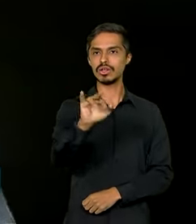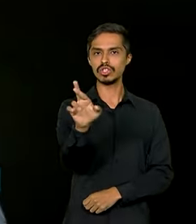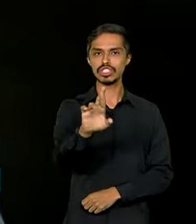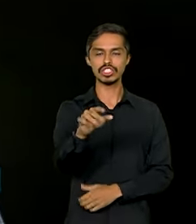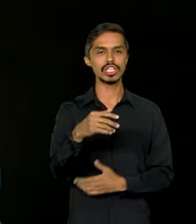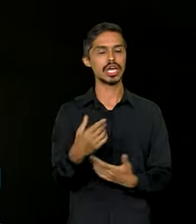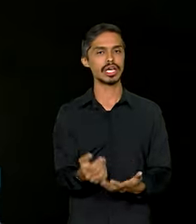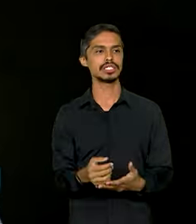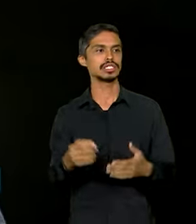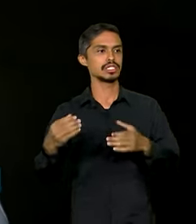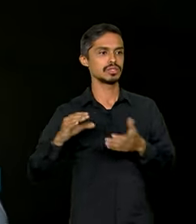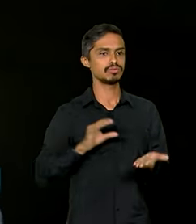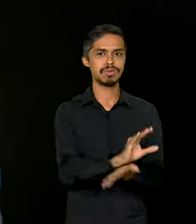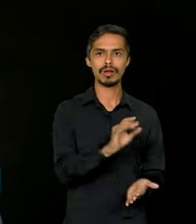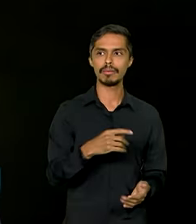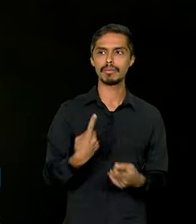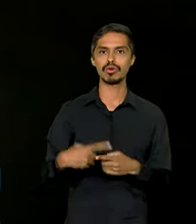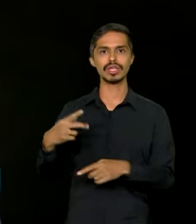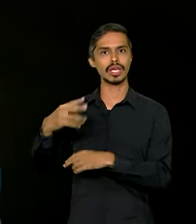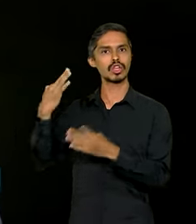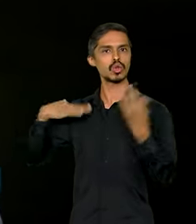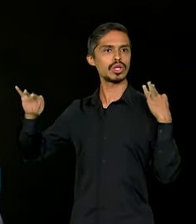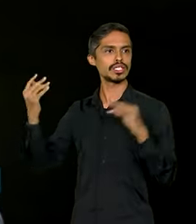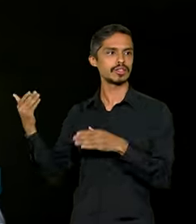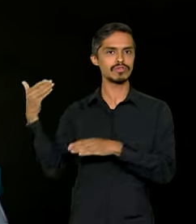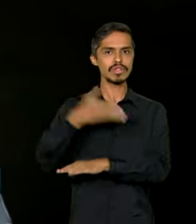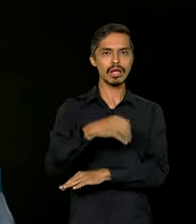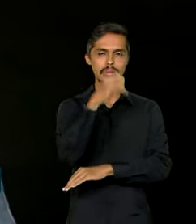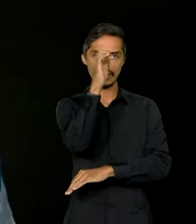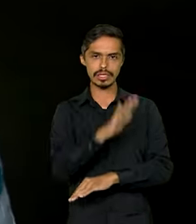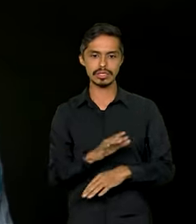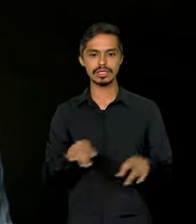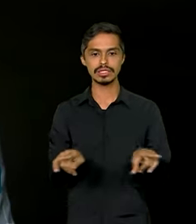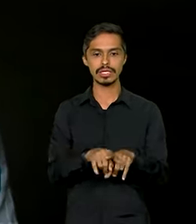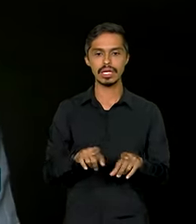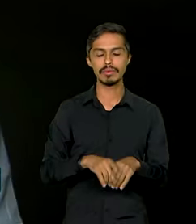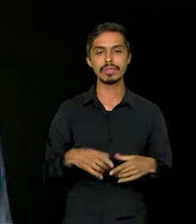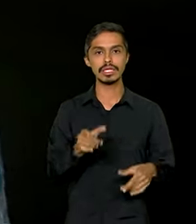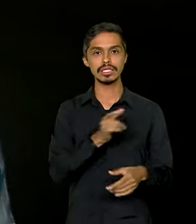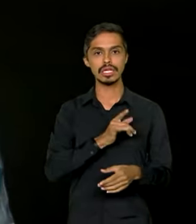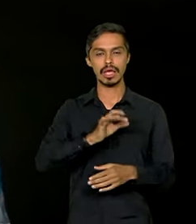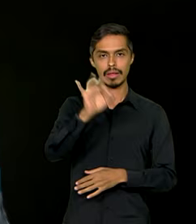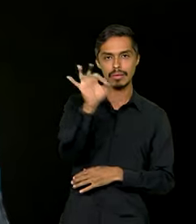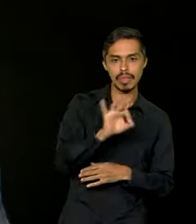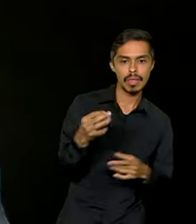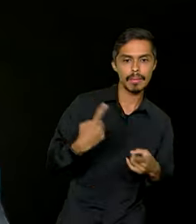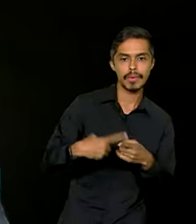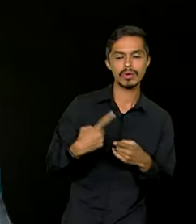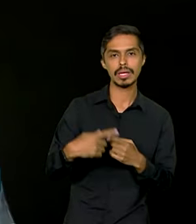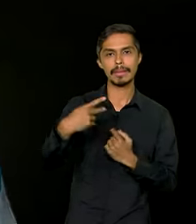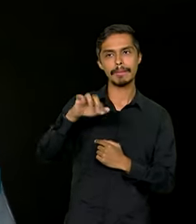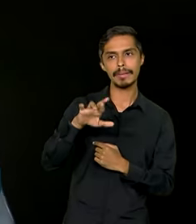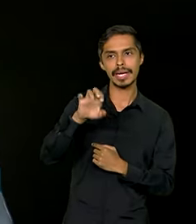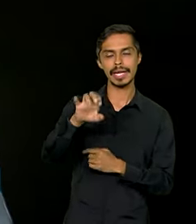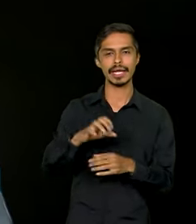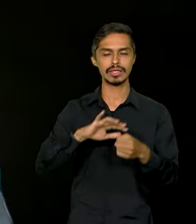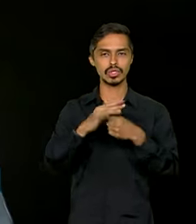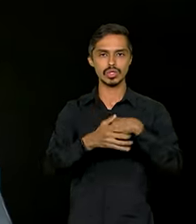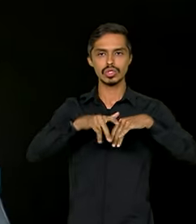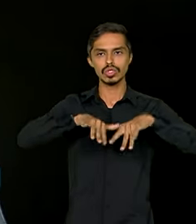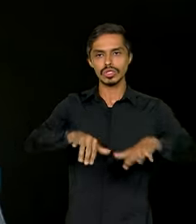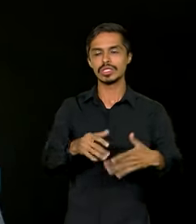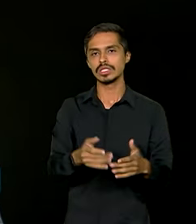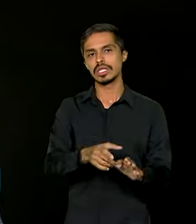que vieram ao Brasil. Também foram recuperados os índices pré-pandêmicos na entrada de turistas internacionais, com a marca de